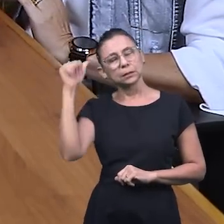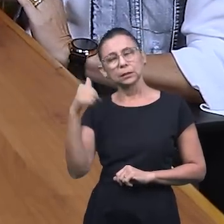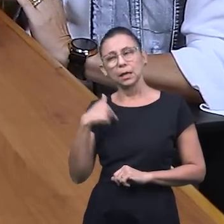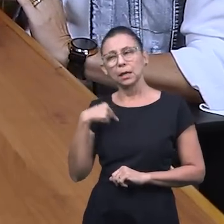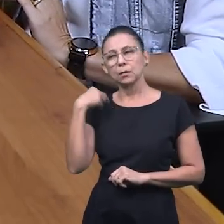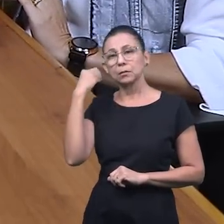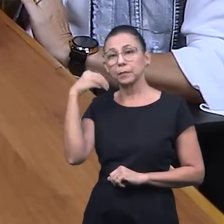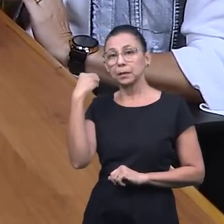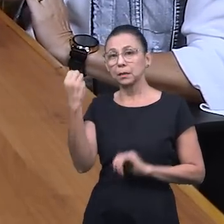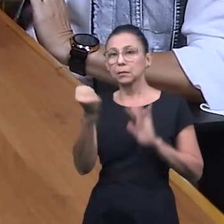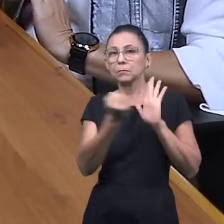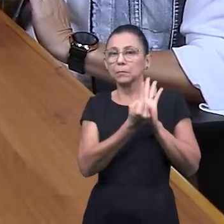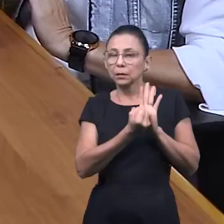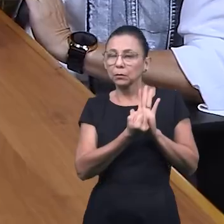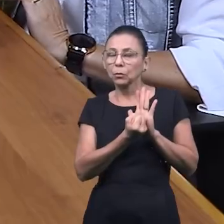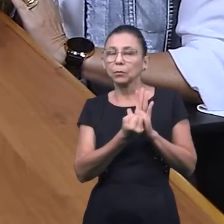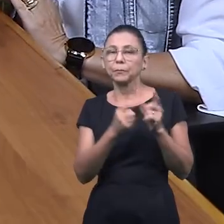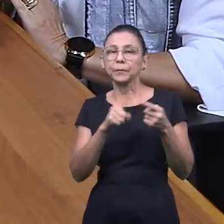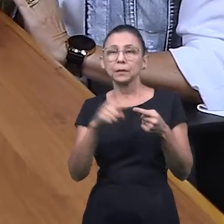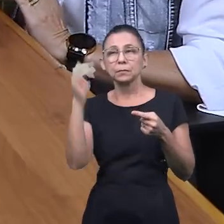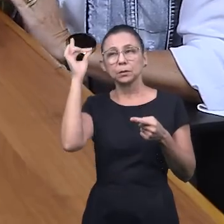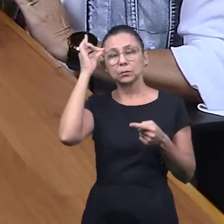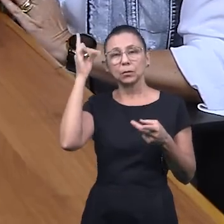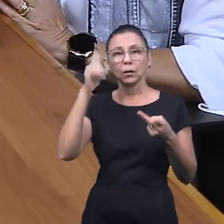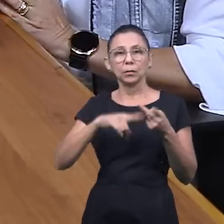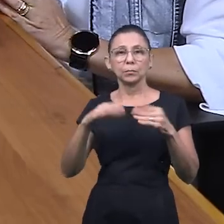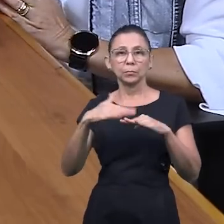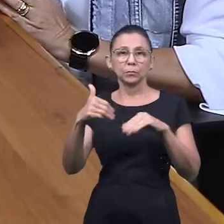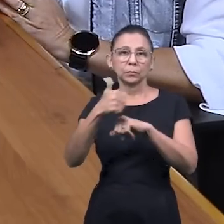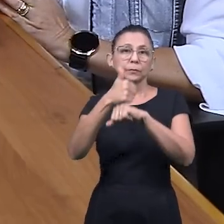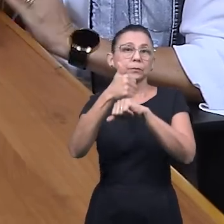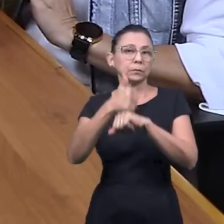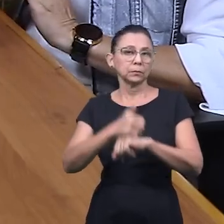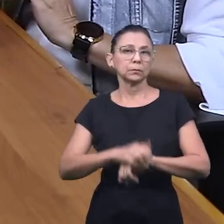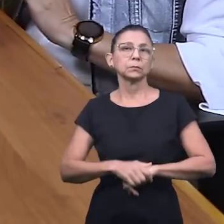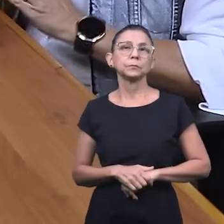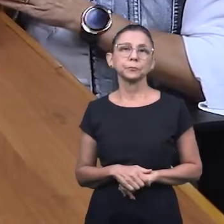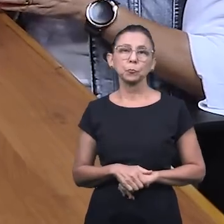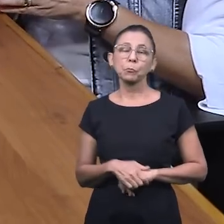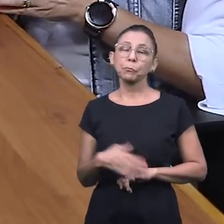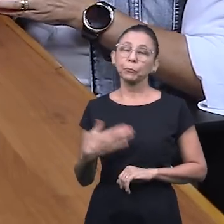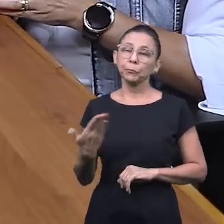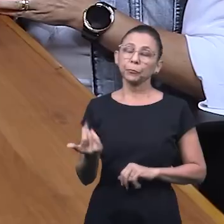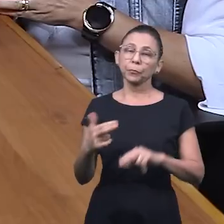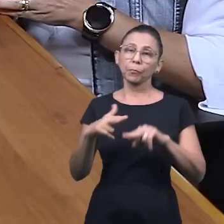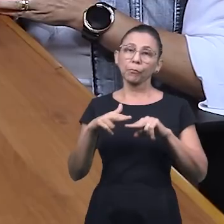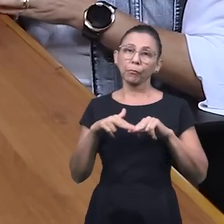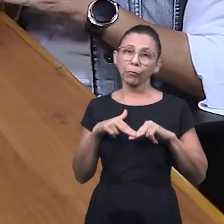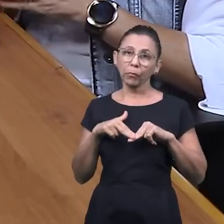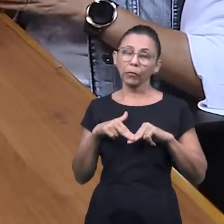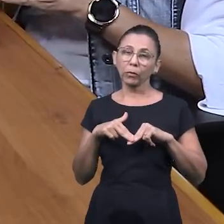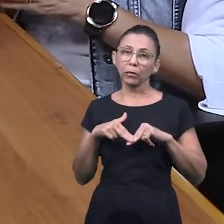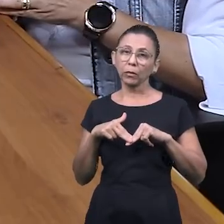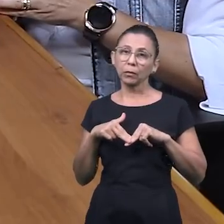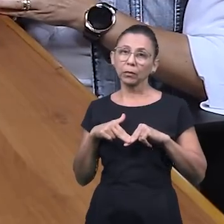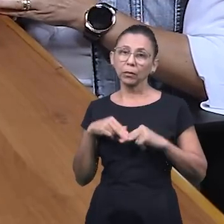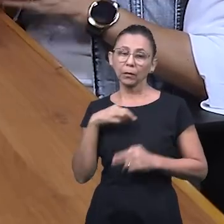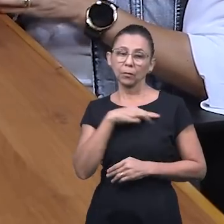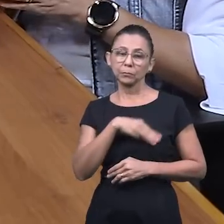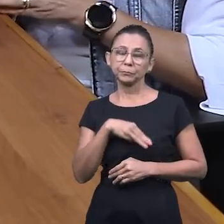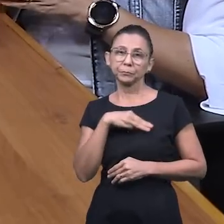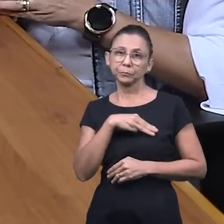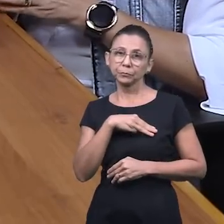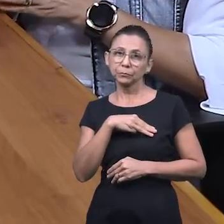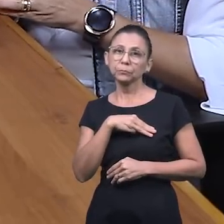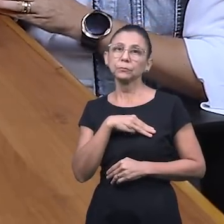marcou a minha vida no sentido espiritual e no sentido profissional. Foi através da Missão Amazônia que eu me identifiquei